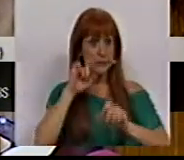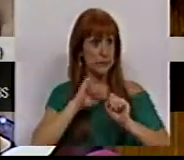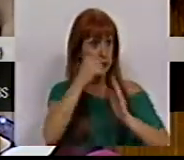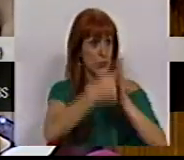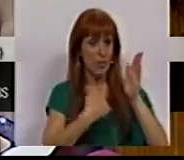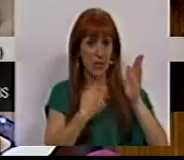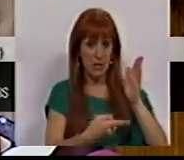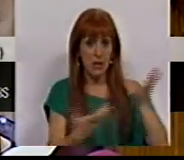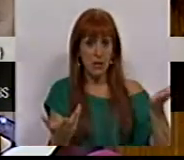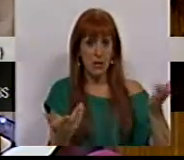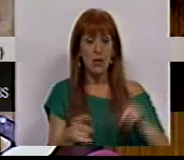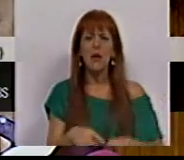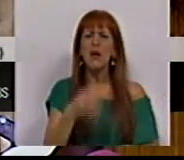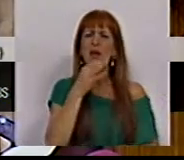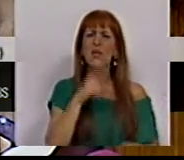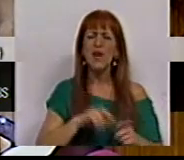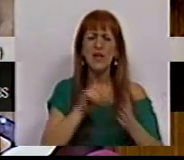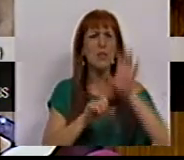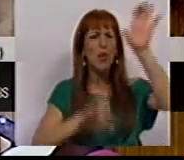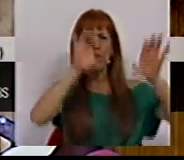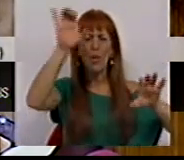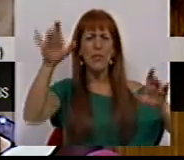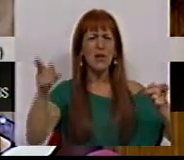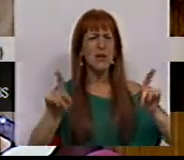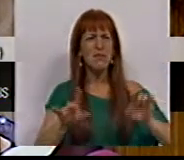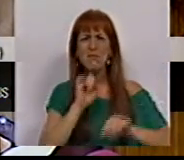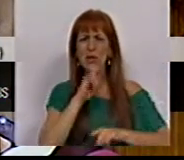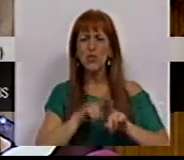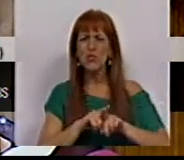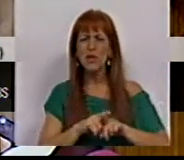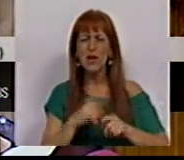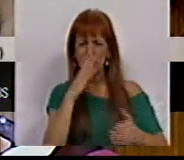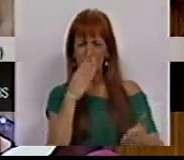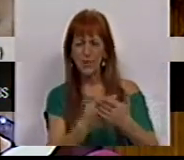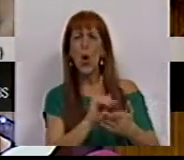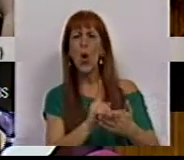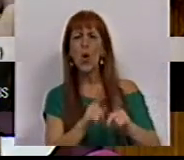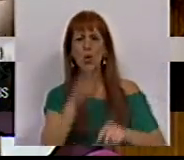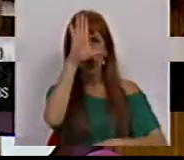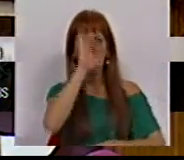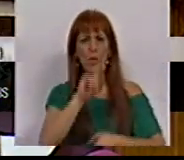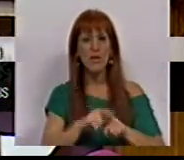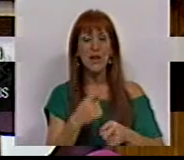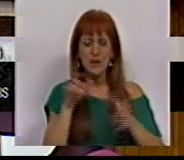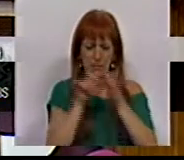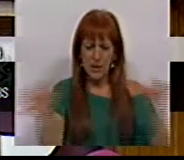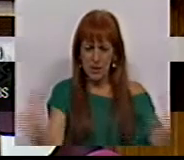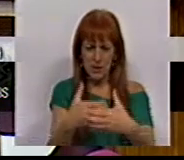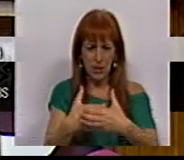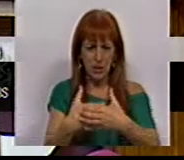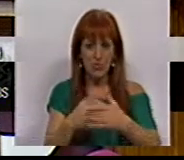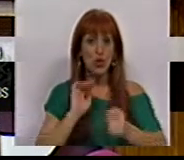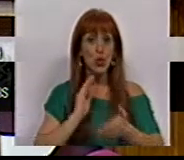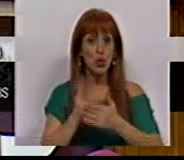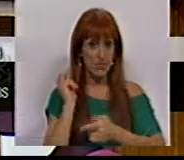nossa Constituição? Fala em descentralização, mas talvez estamos perante o Governo mais centralizador